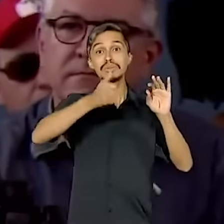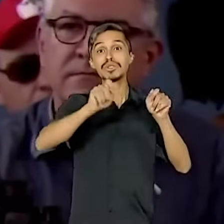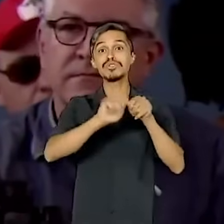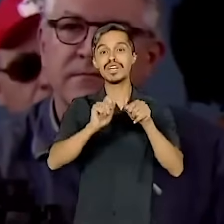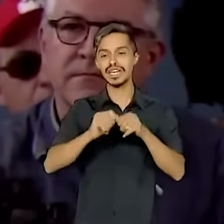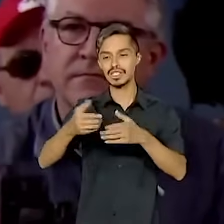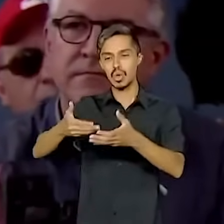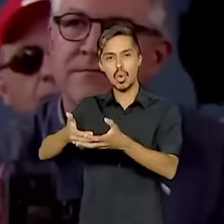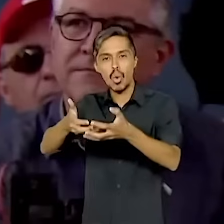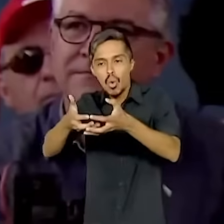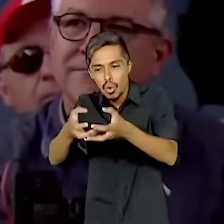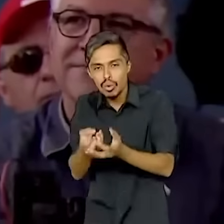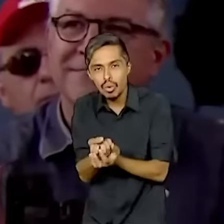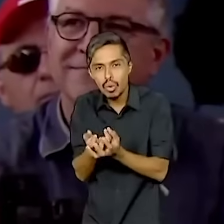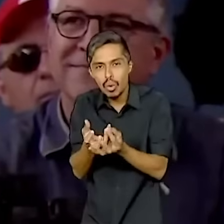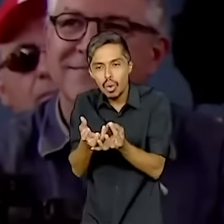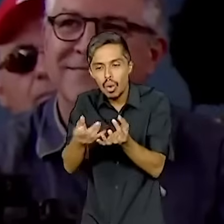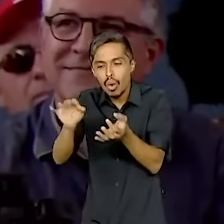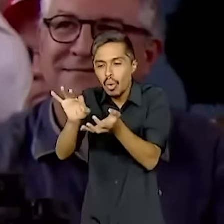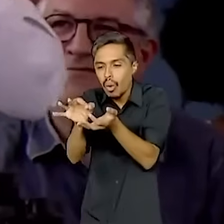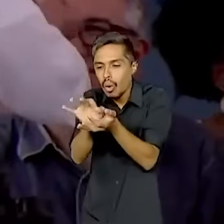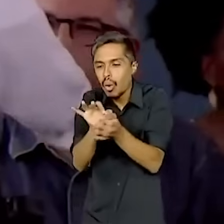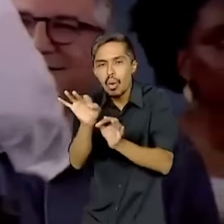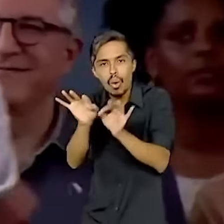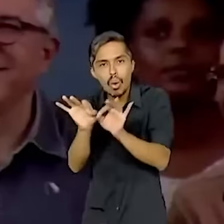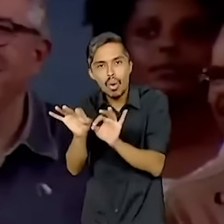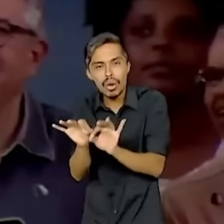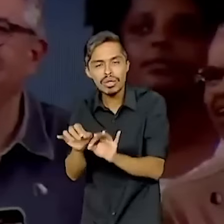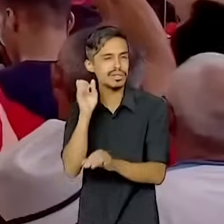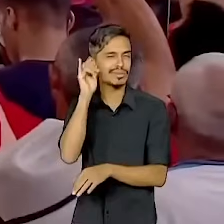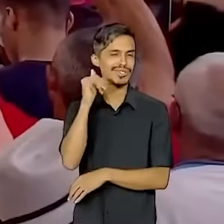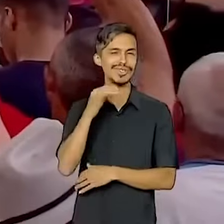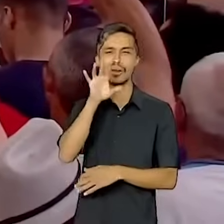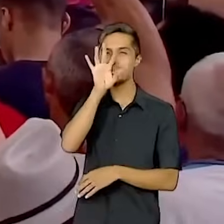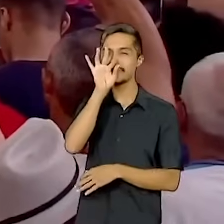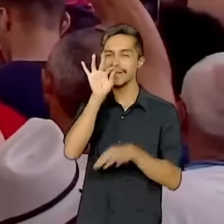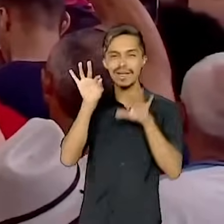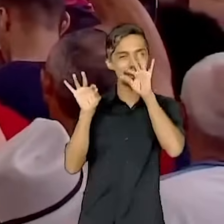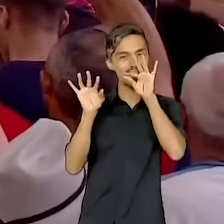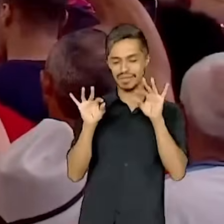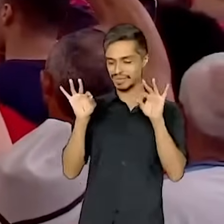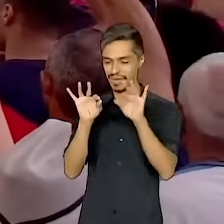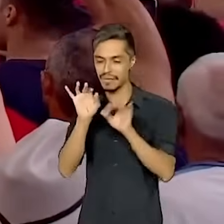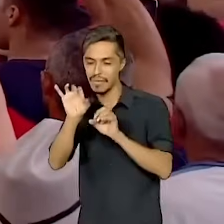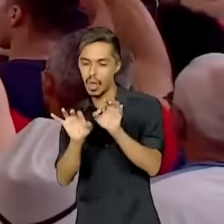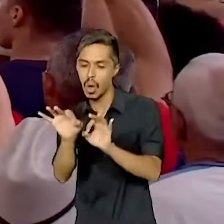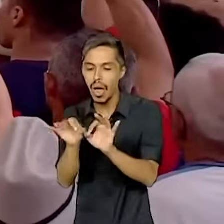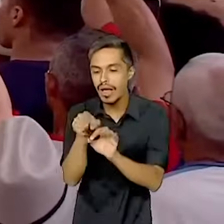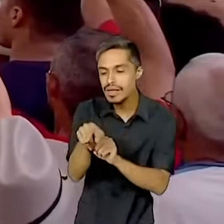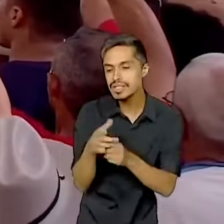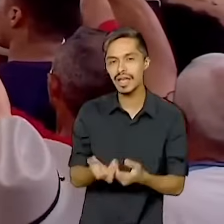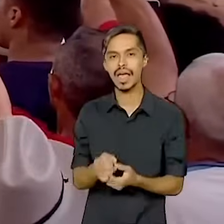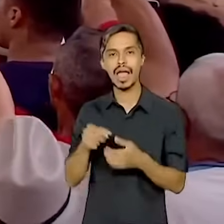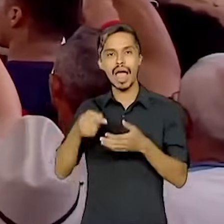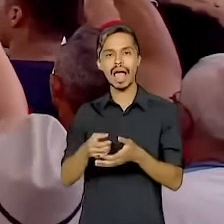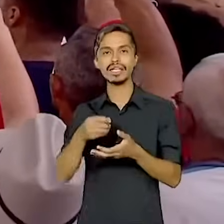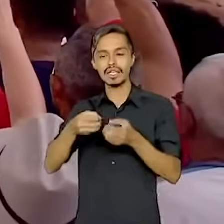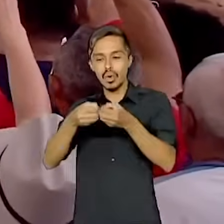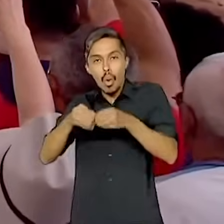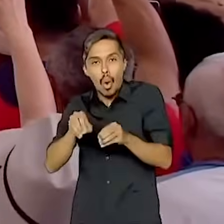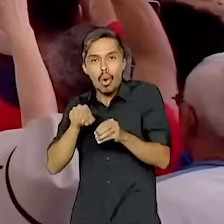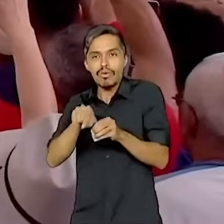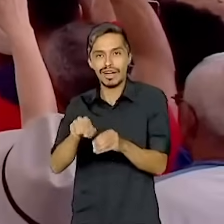ninho. Imagina o passarinho e a passarinha fazendo o seu ninho. Ali vai botar o seu ovo. Ali vai ver o seu